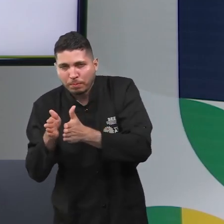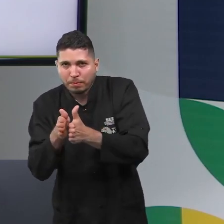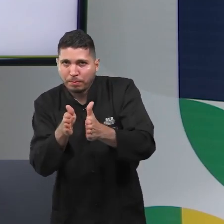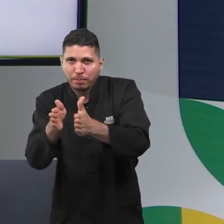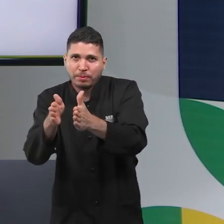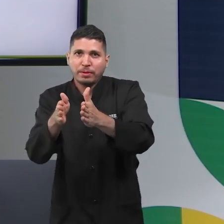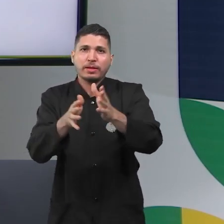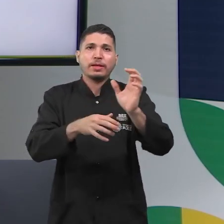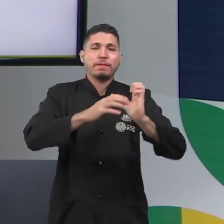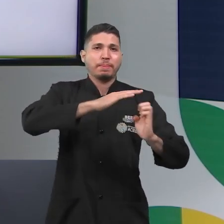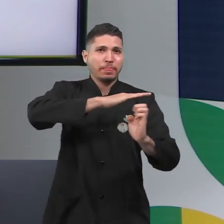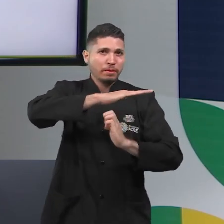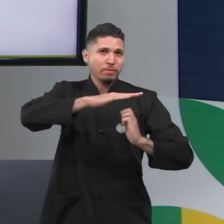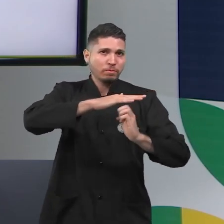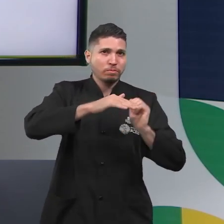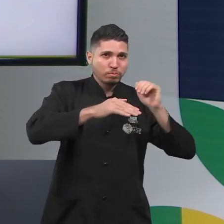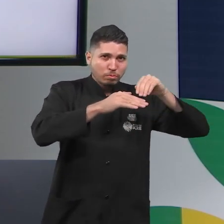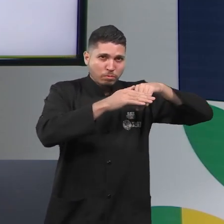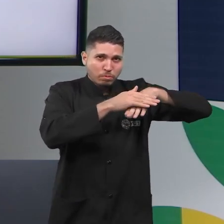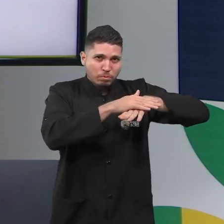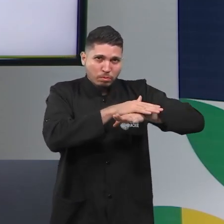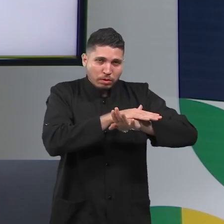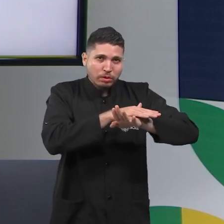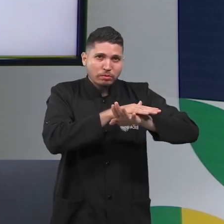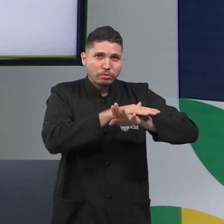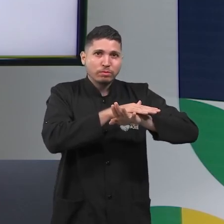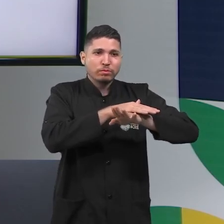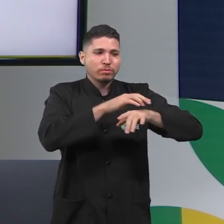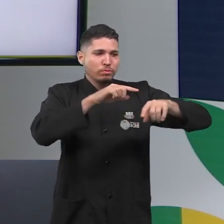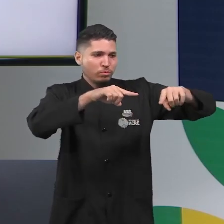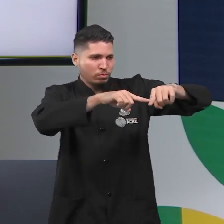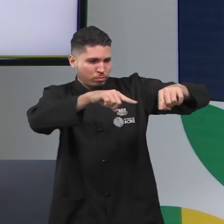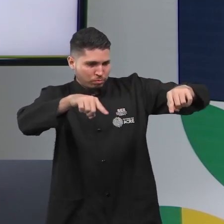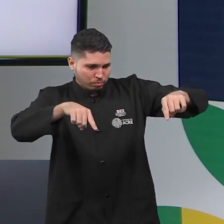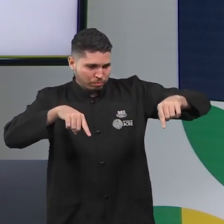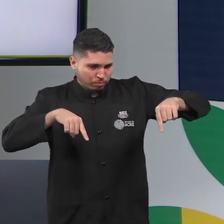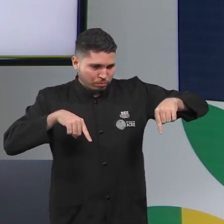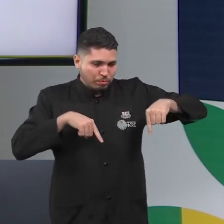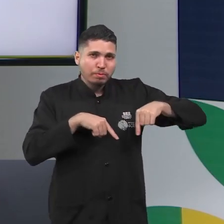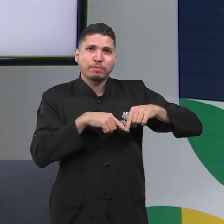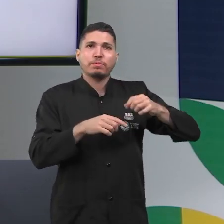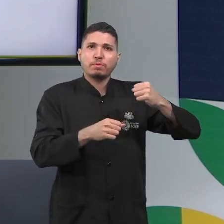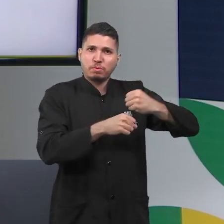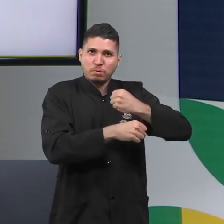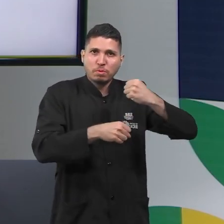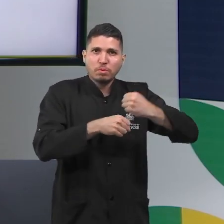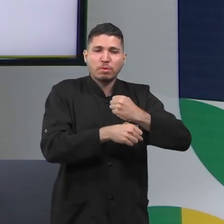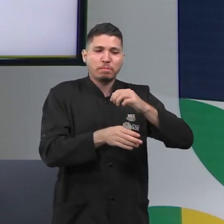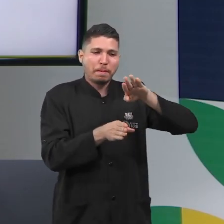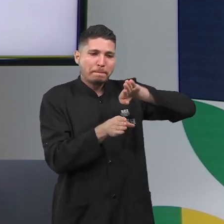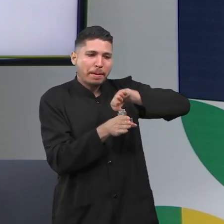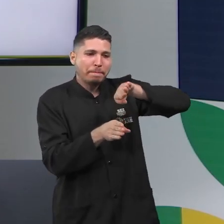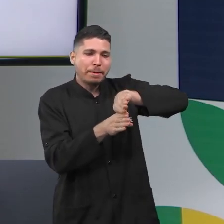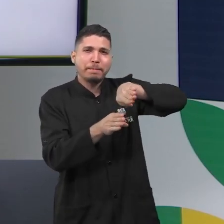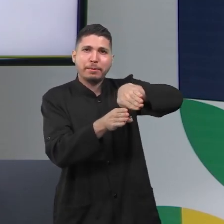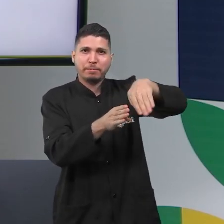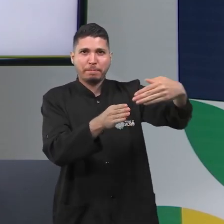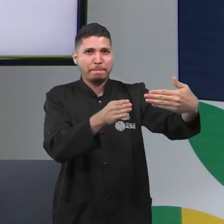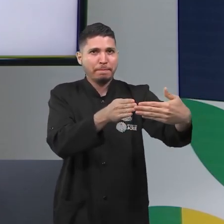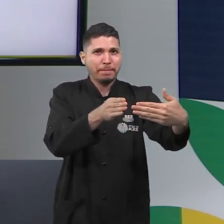as empresas armazenam tudo isso em grandes açudes e constroem enormes barragens para manter aquilo